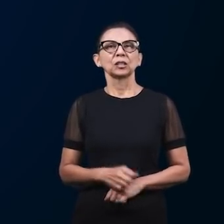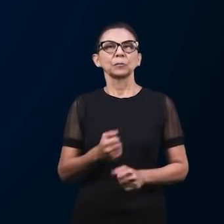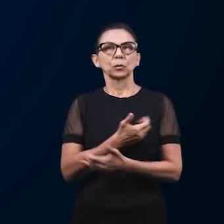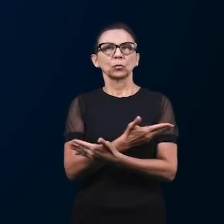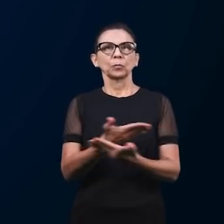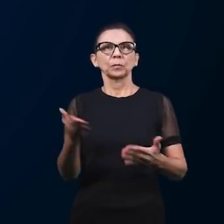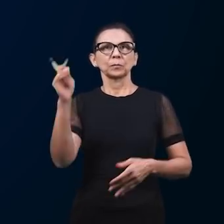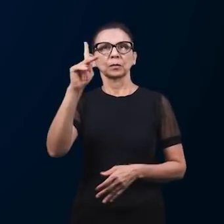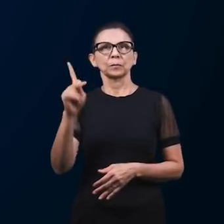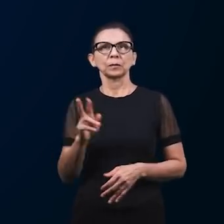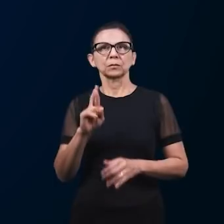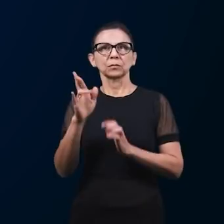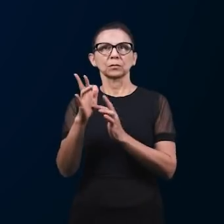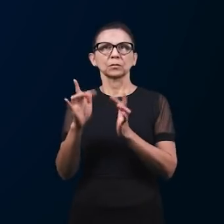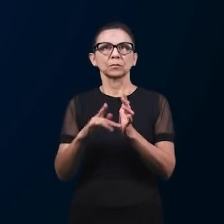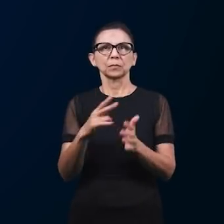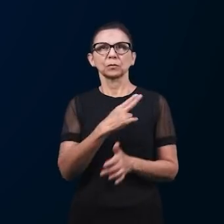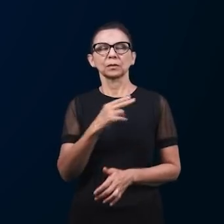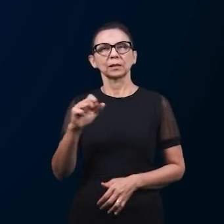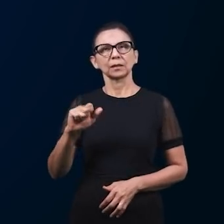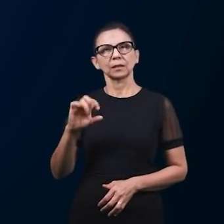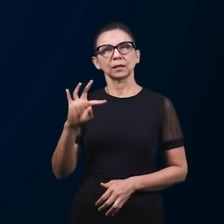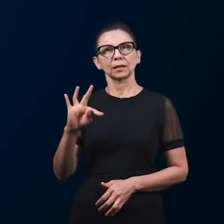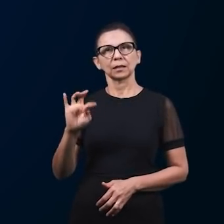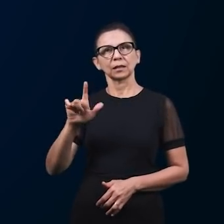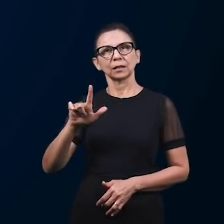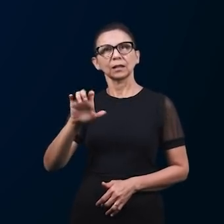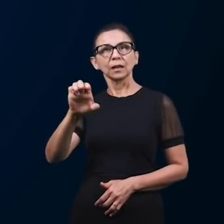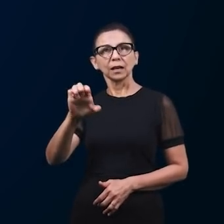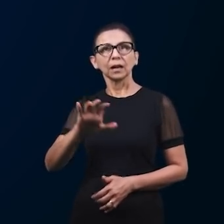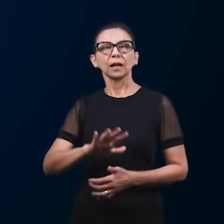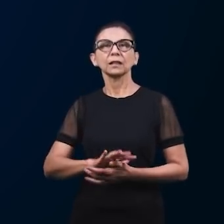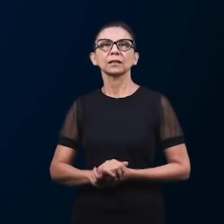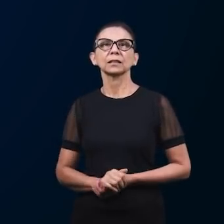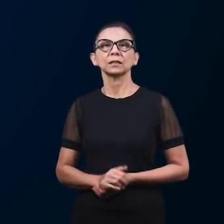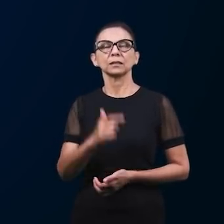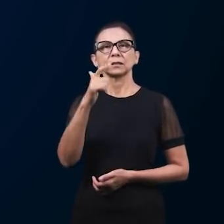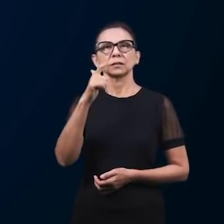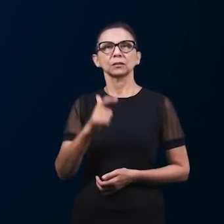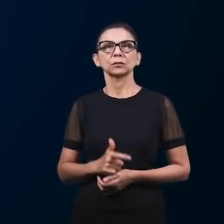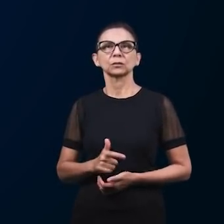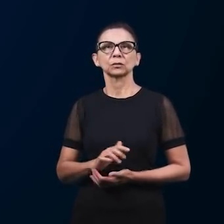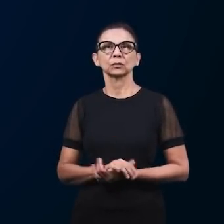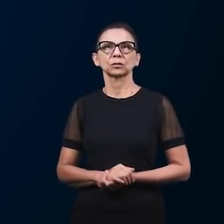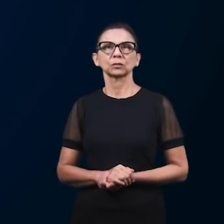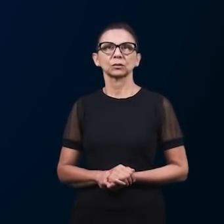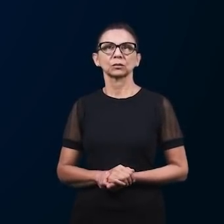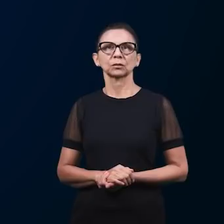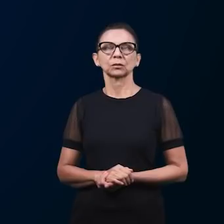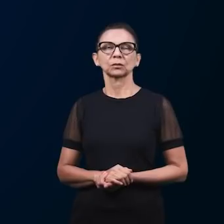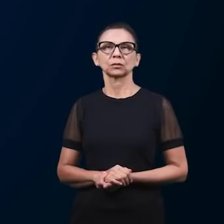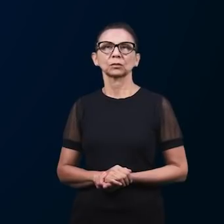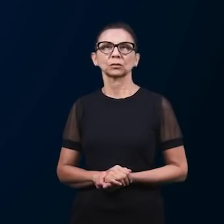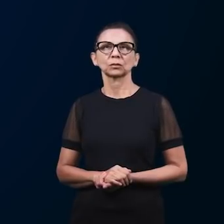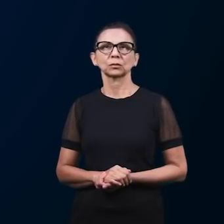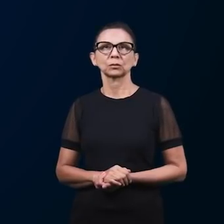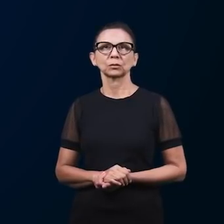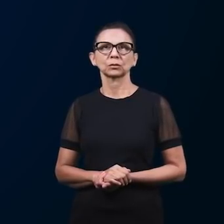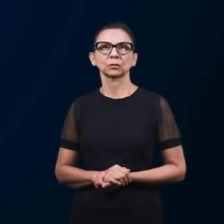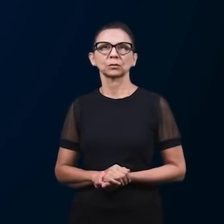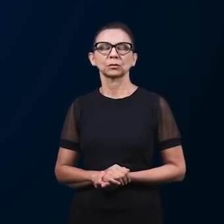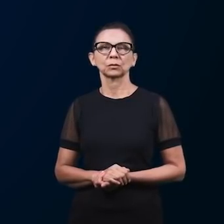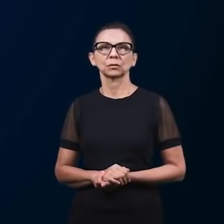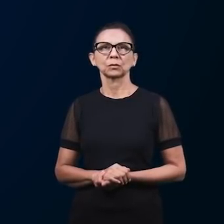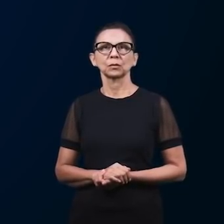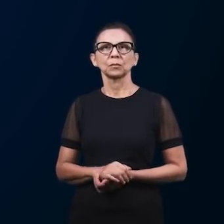fra Herren. Mitt navn er Atle Hadland. Jeg er norsk, men jeg bor i Sverige, og jeg er pastor